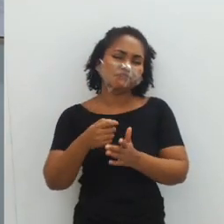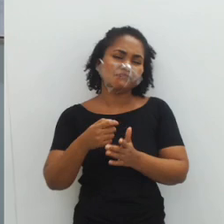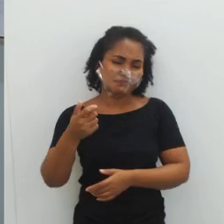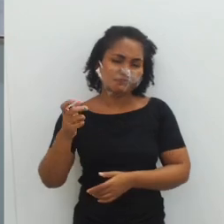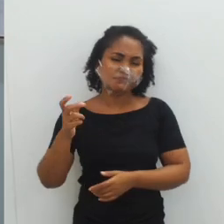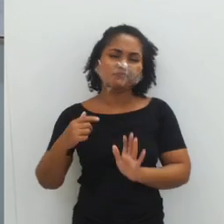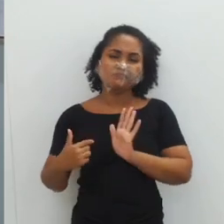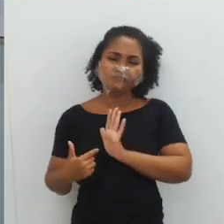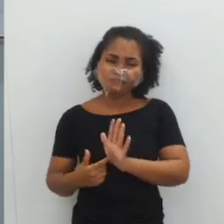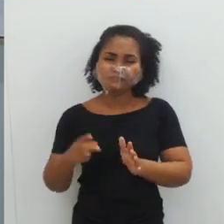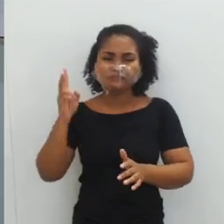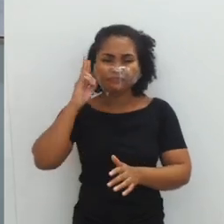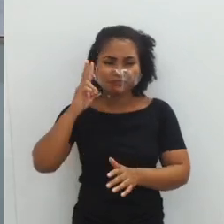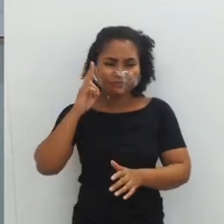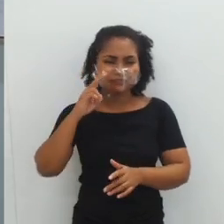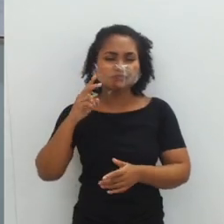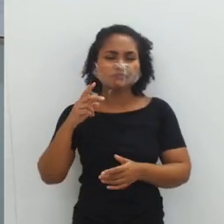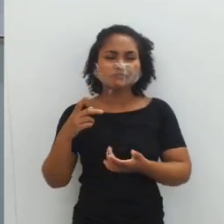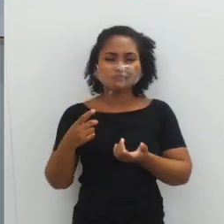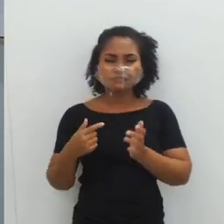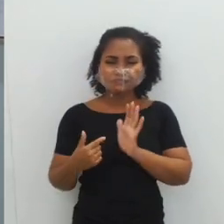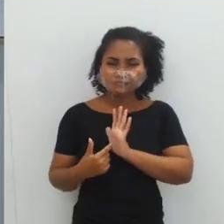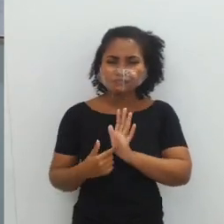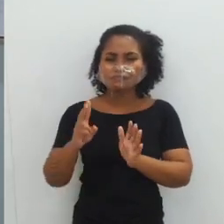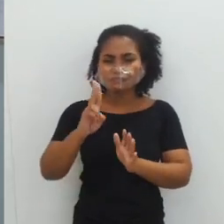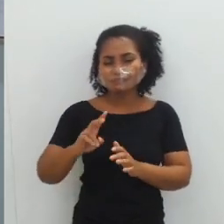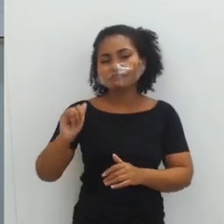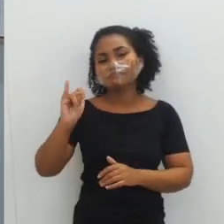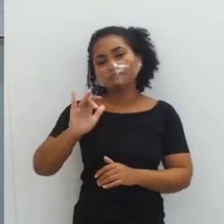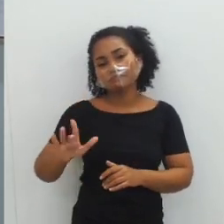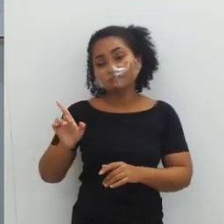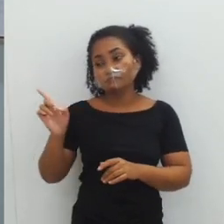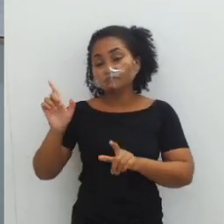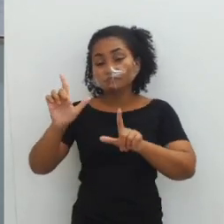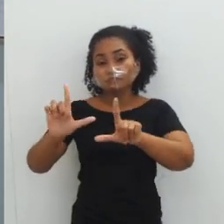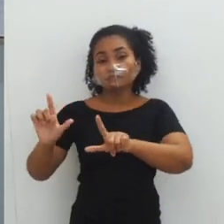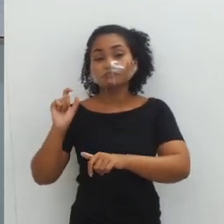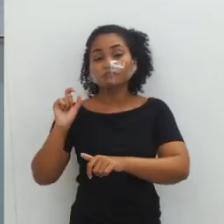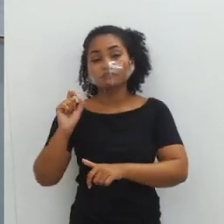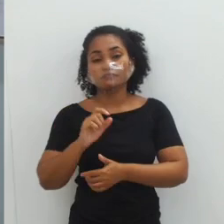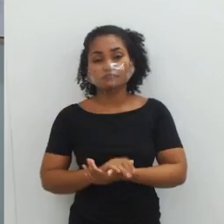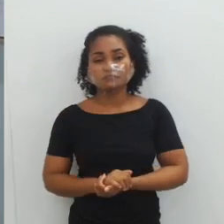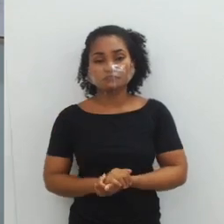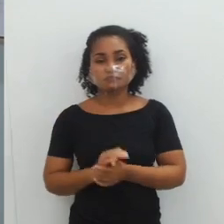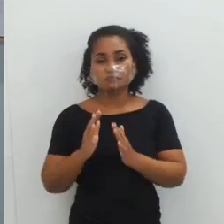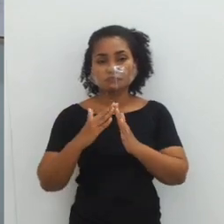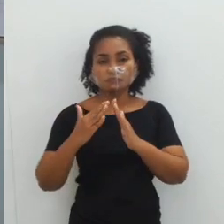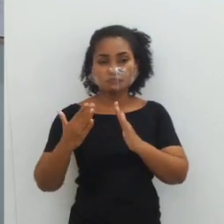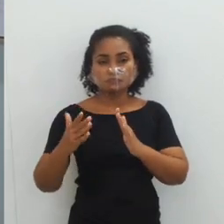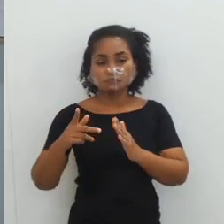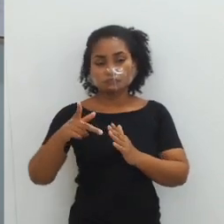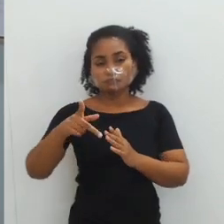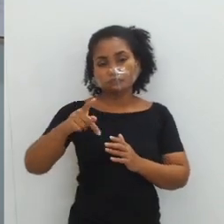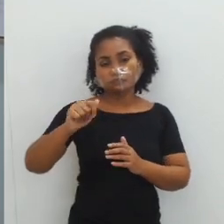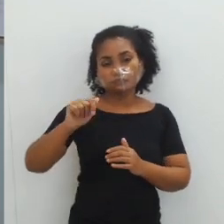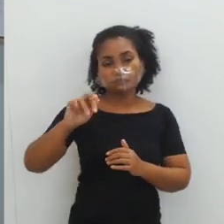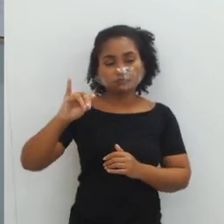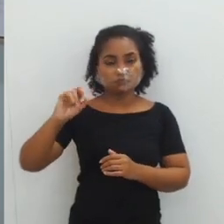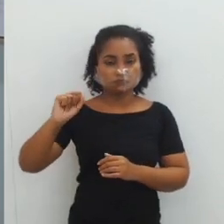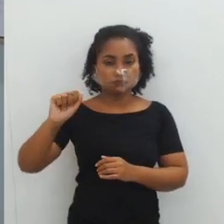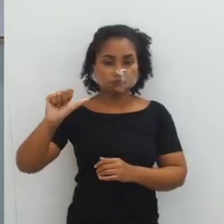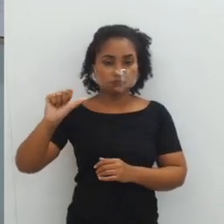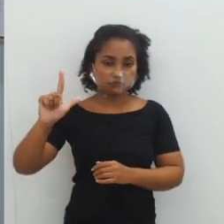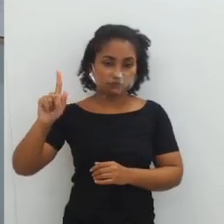de geografia, de história, de sociologia usa essa imagem, que é da favela de Paraisópolis, em São